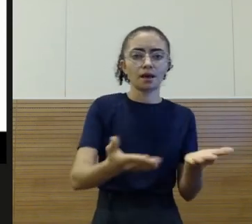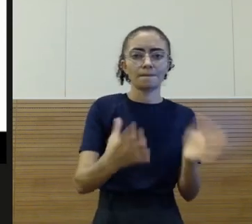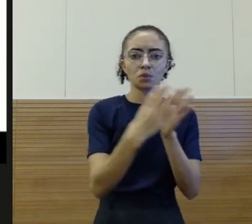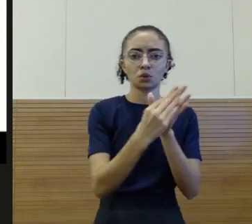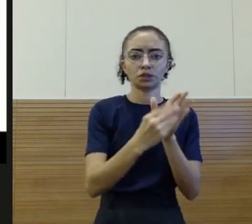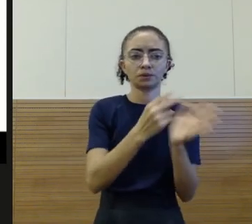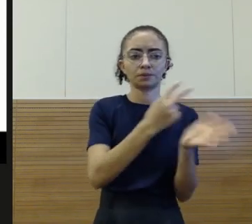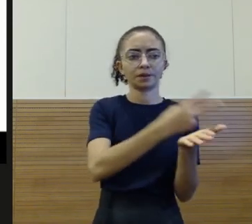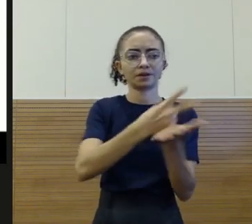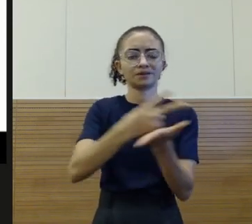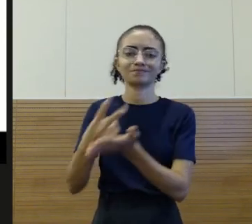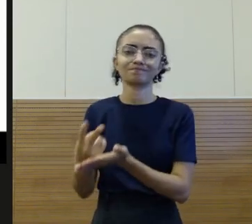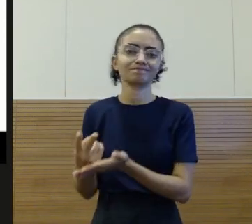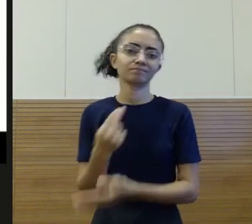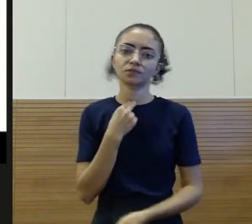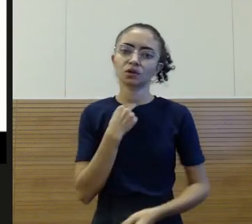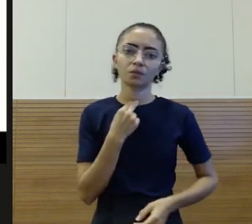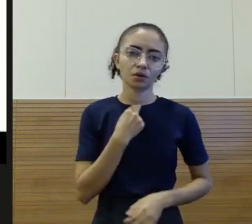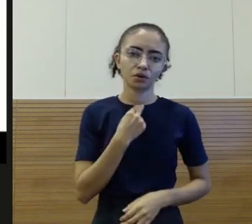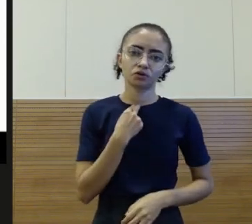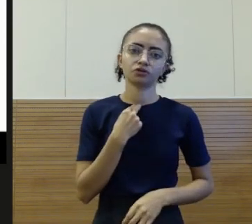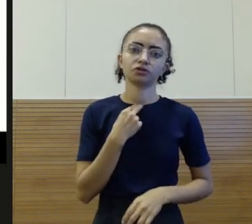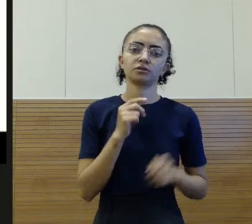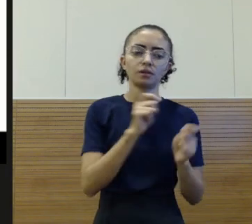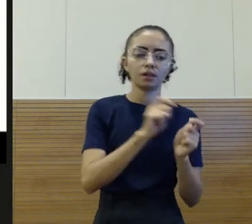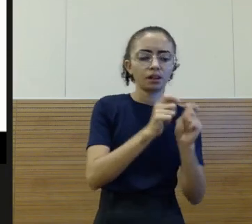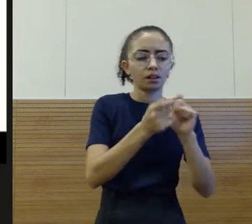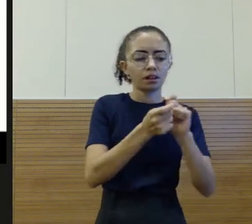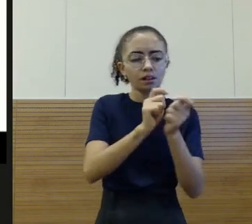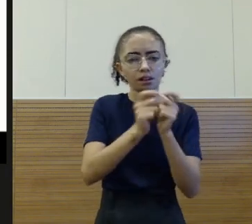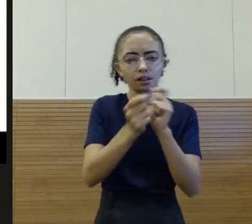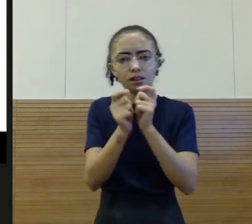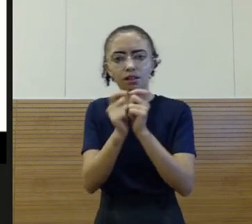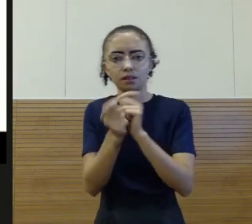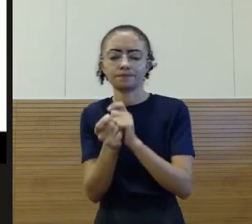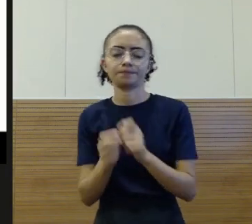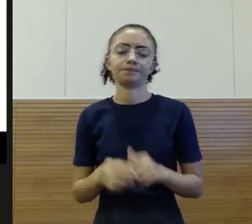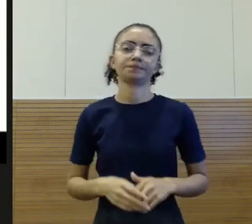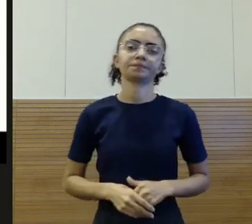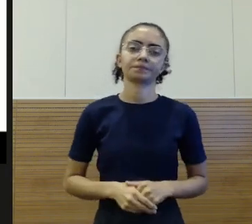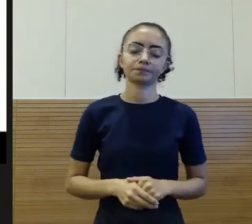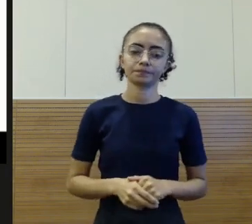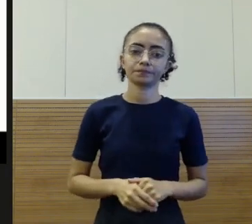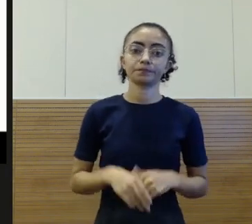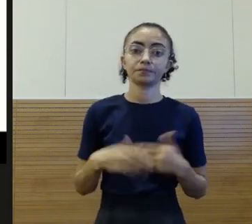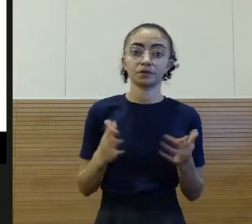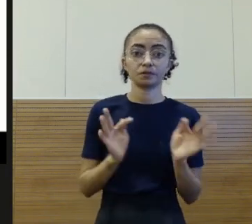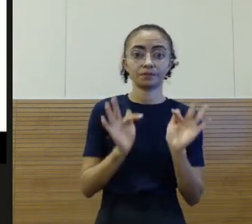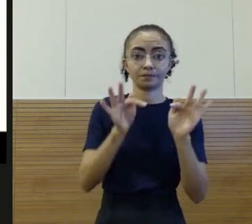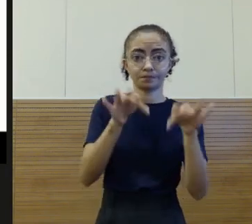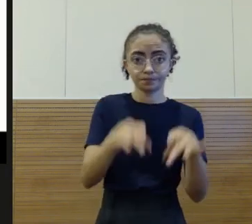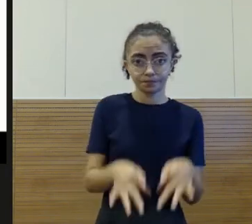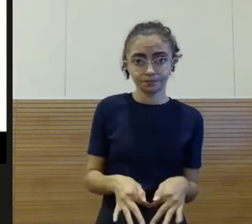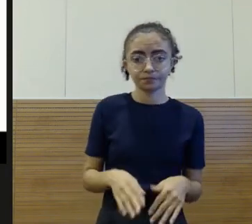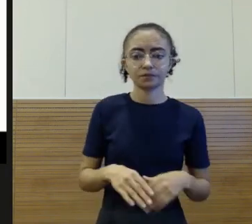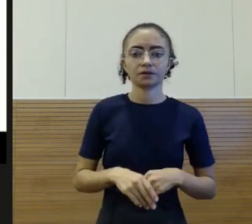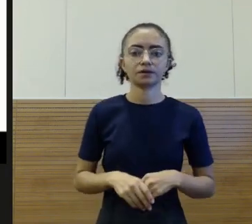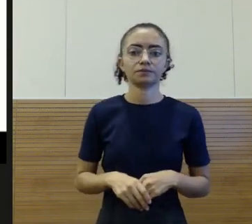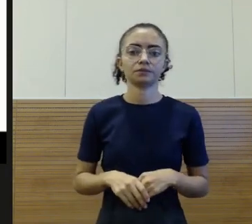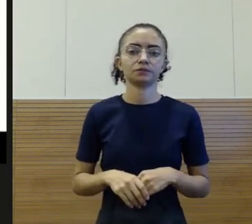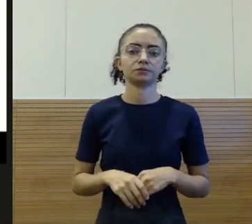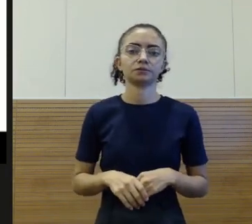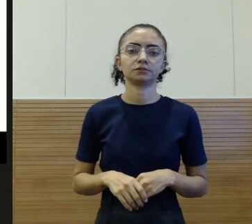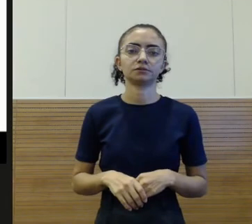é um dos insumos que estamos tratando de incorporar nessa nova metodologia. Para terminar,